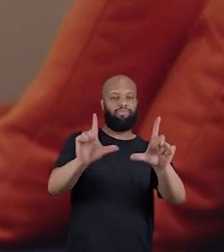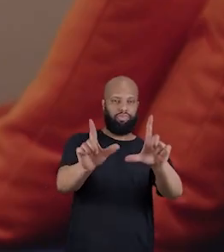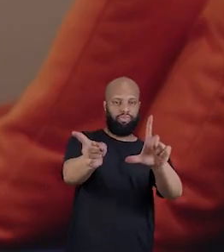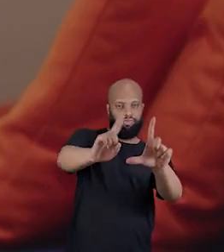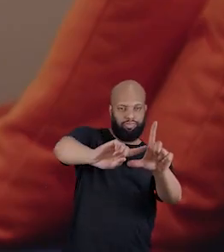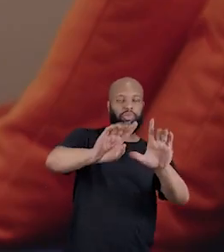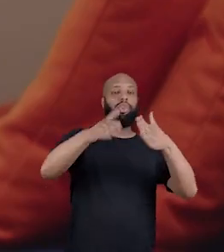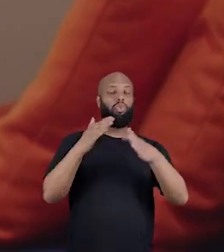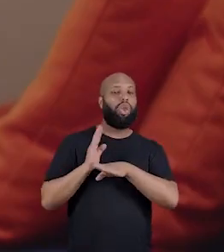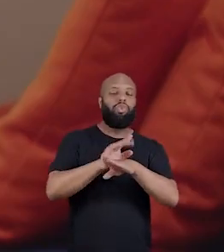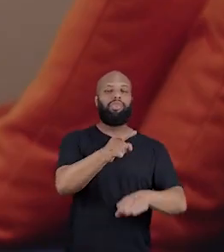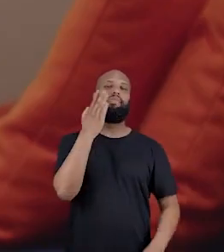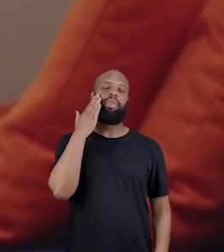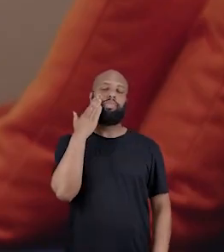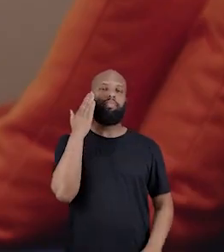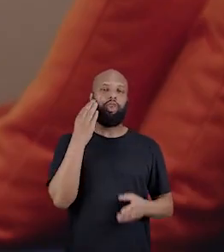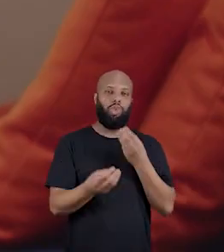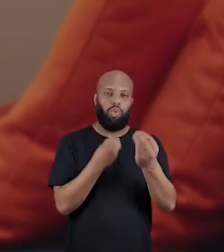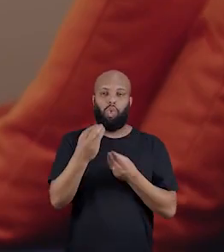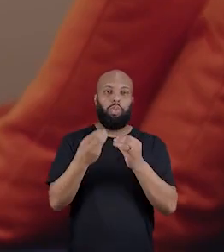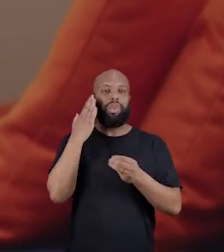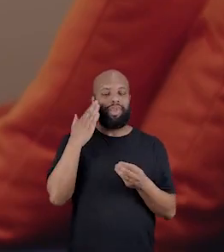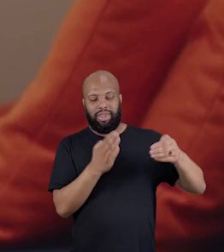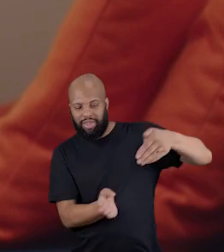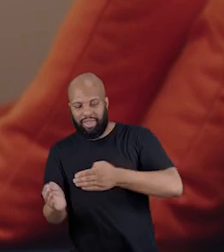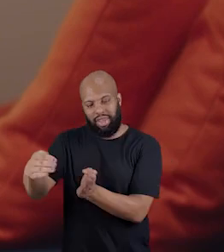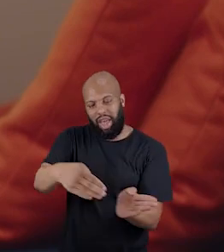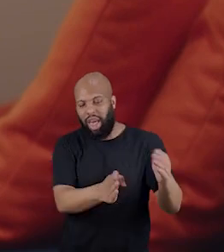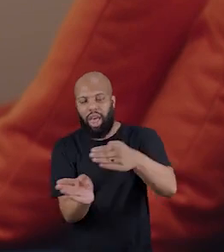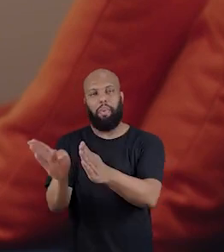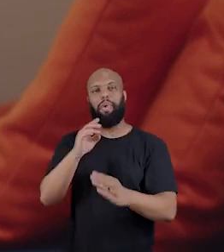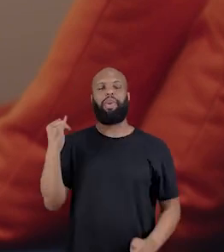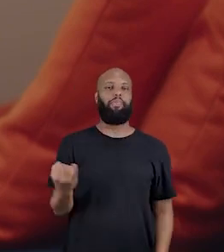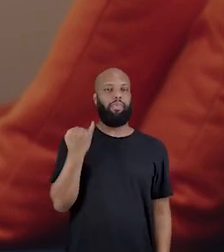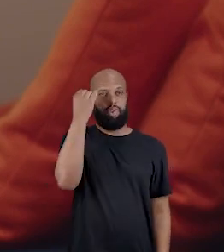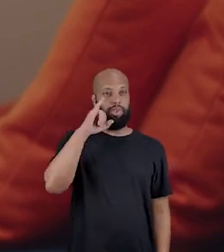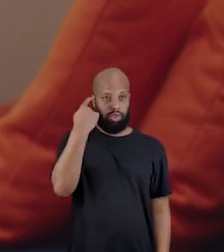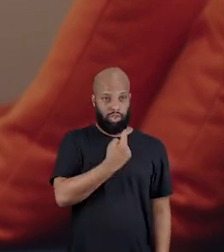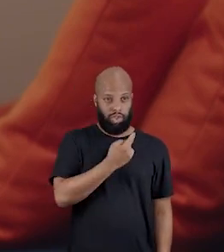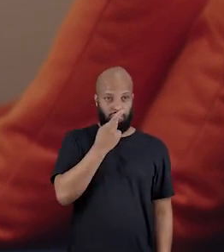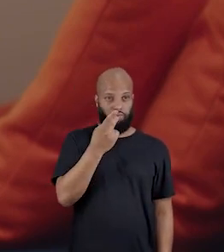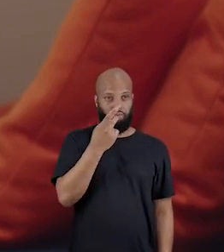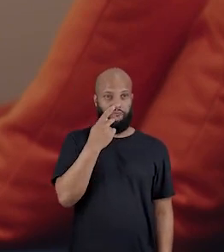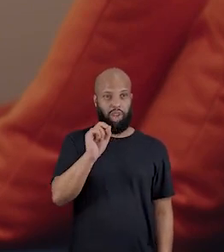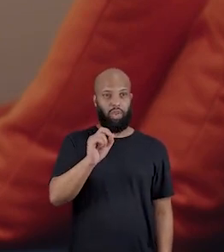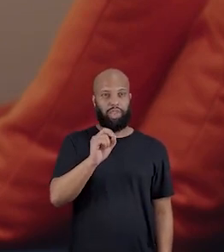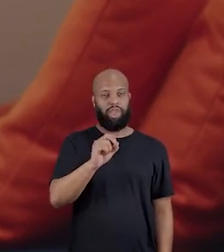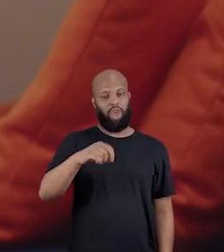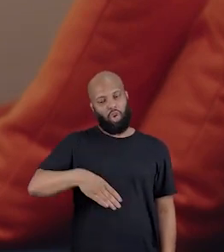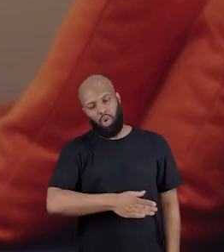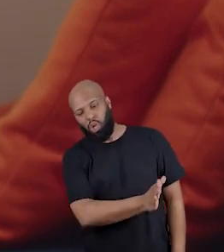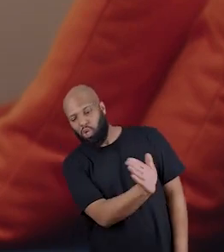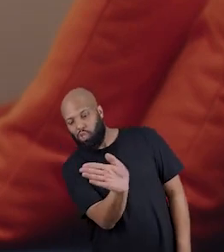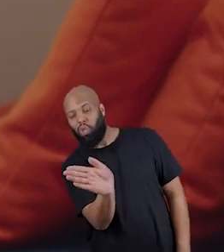a calibrar até onde você pode ir, o que você pode fazer. O mapa da pista, né? O mapa da pista são fundamentais. Então, quando a gente fala de contorno, eu